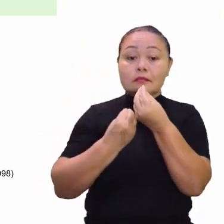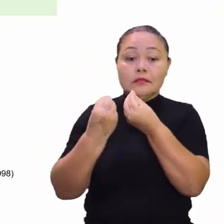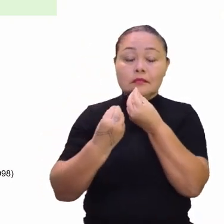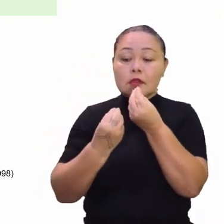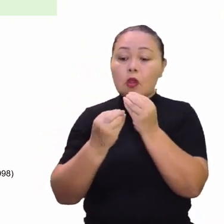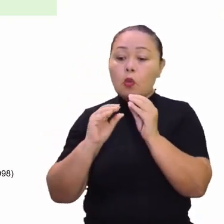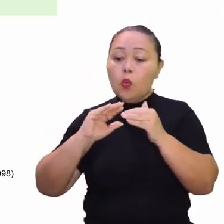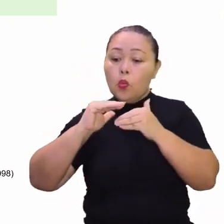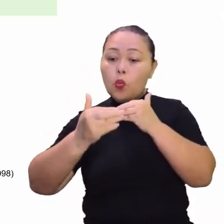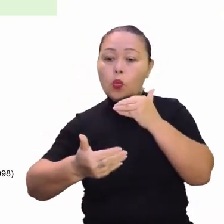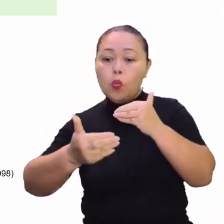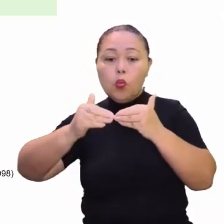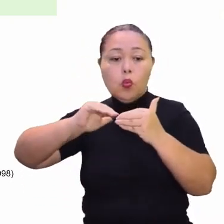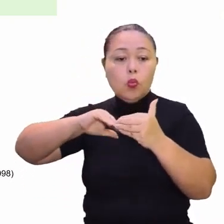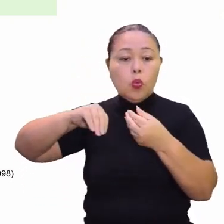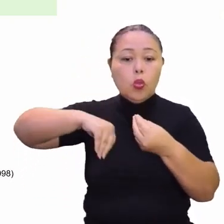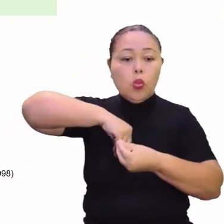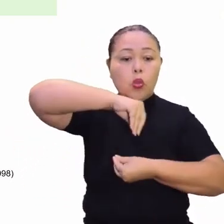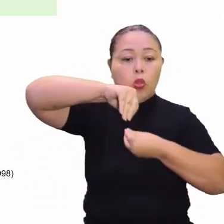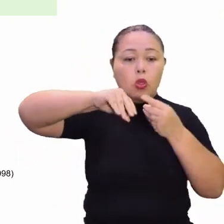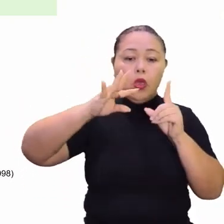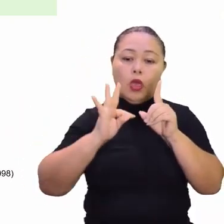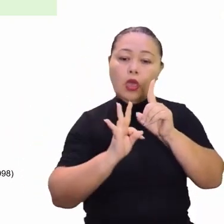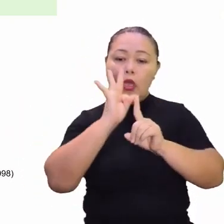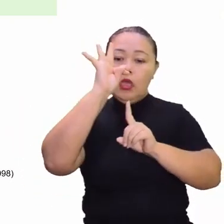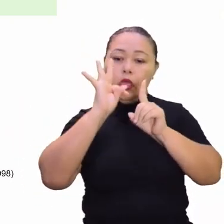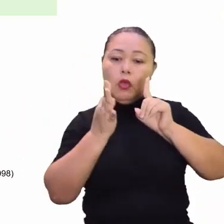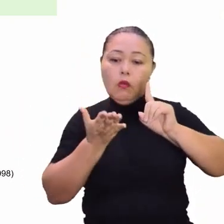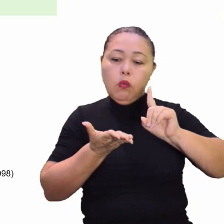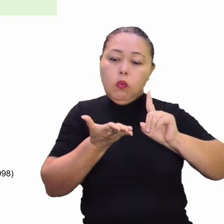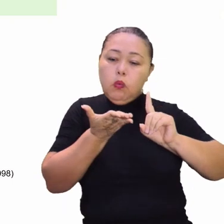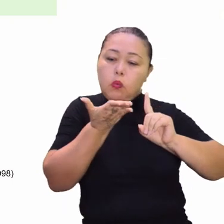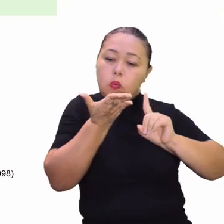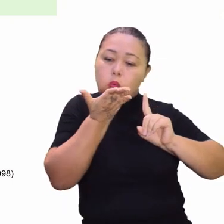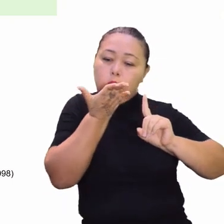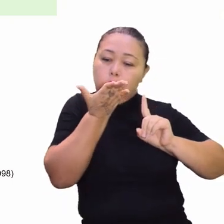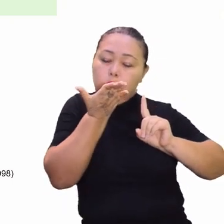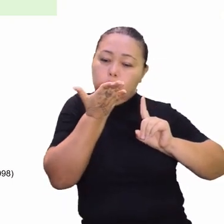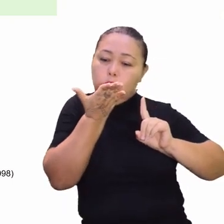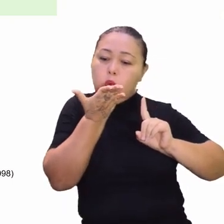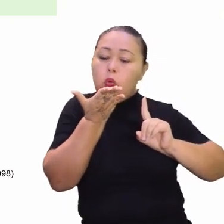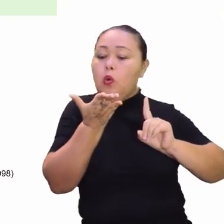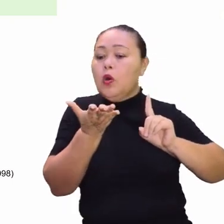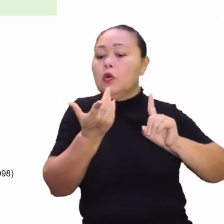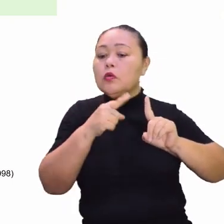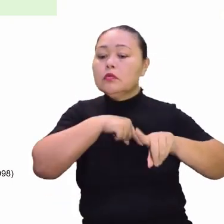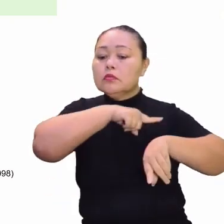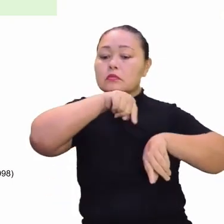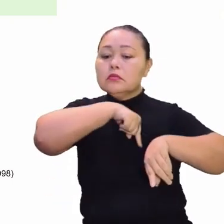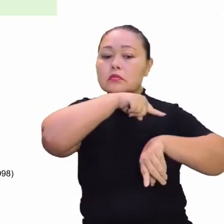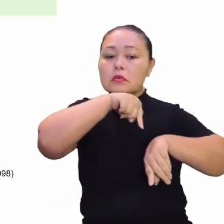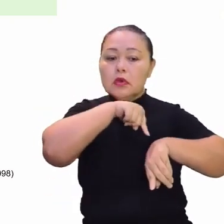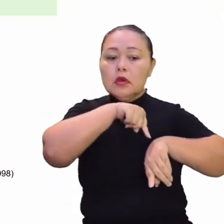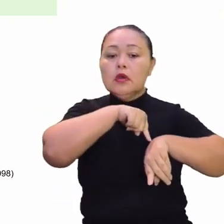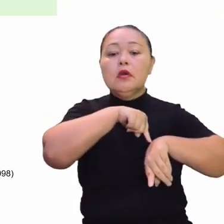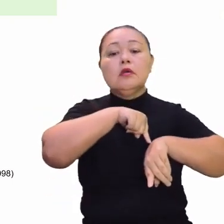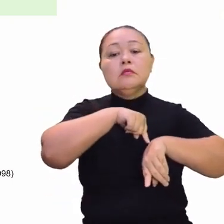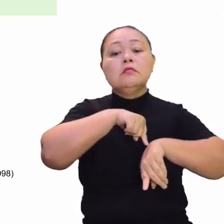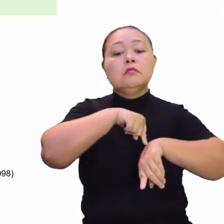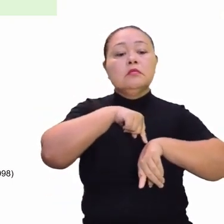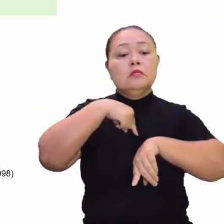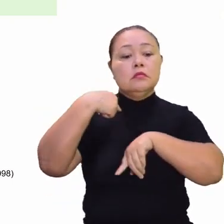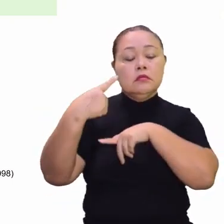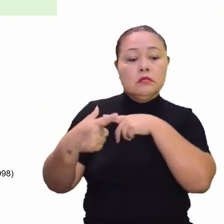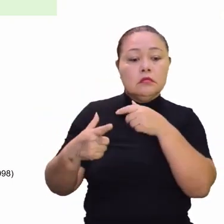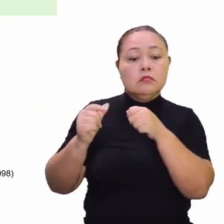em misturar enxofre com borracha a uma temperatura muito elevada durante um certo número de horas. E esse